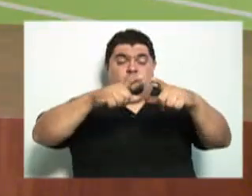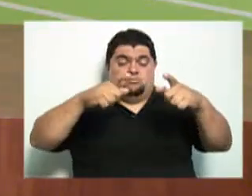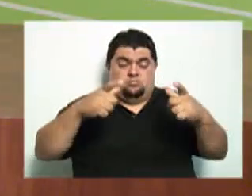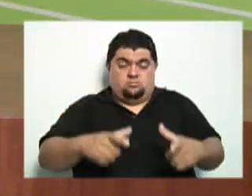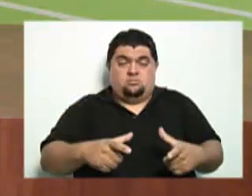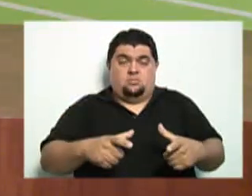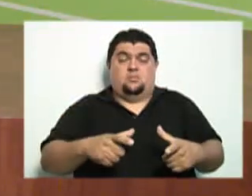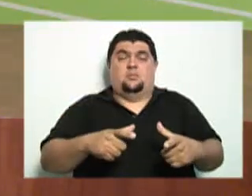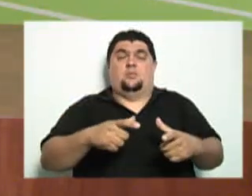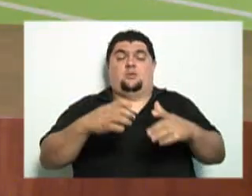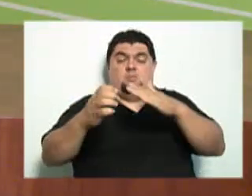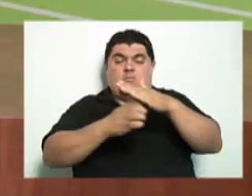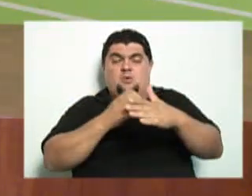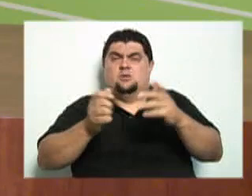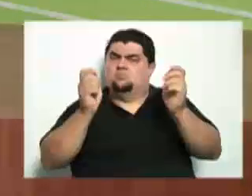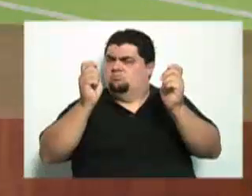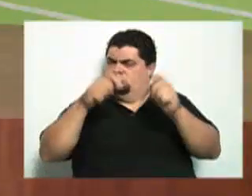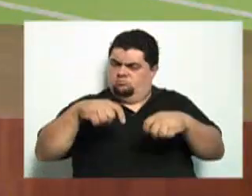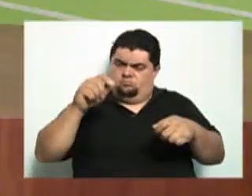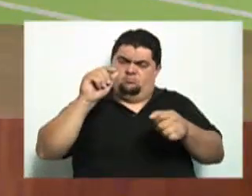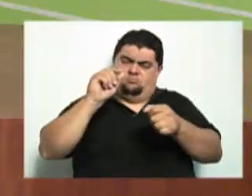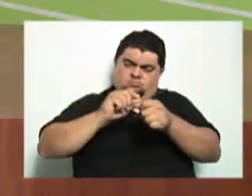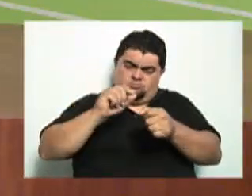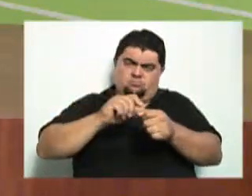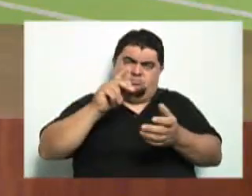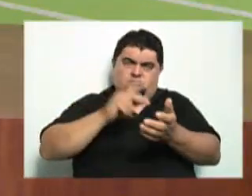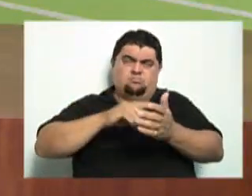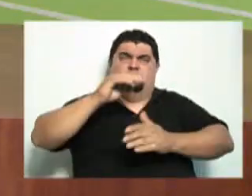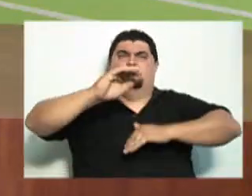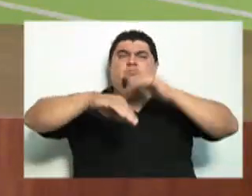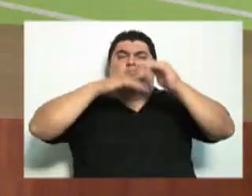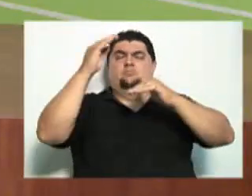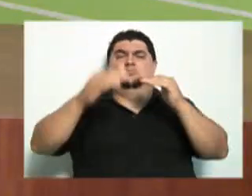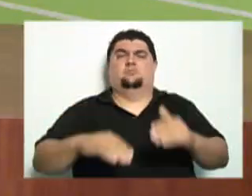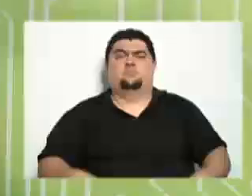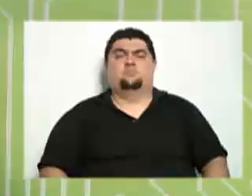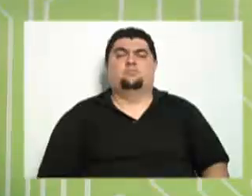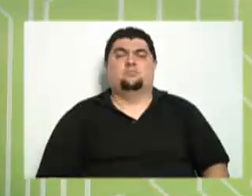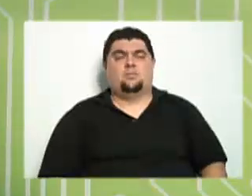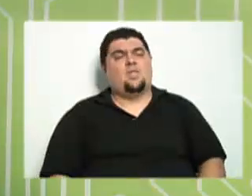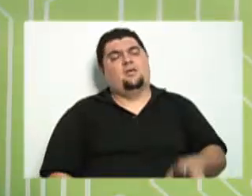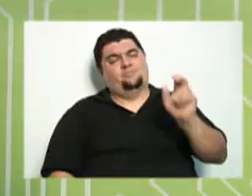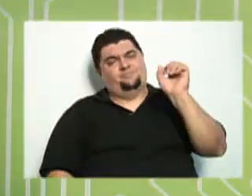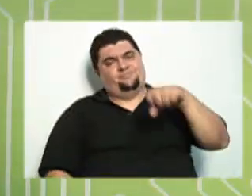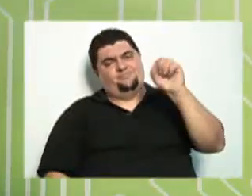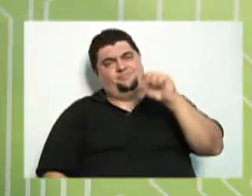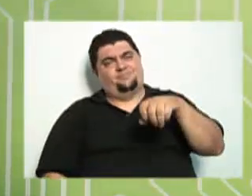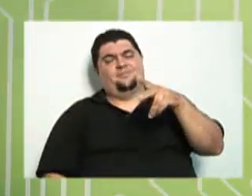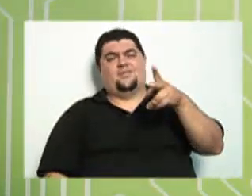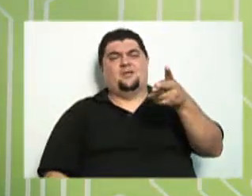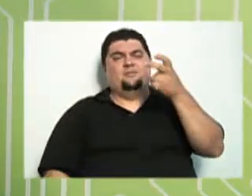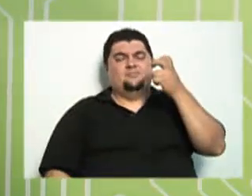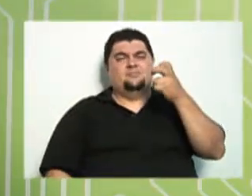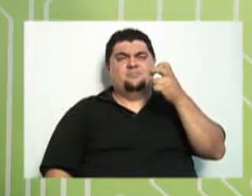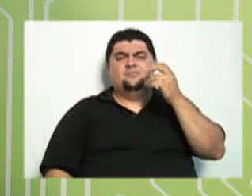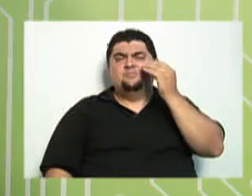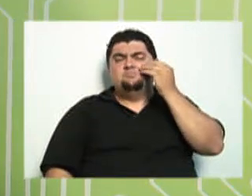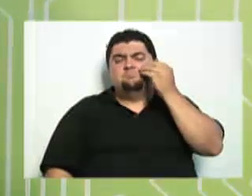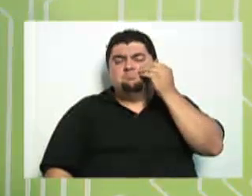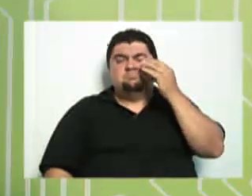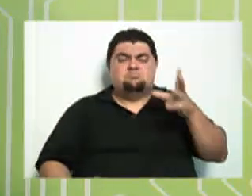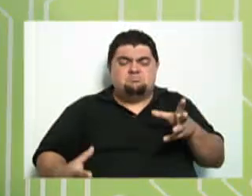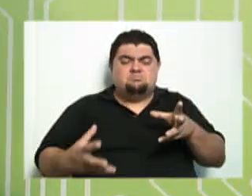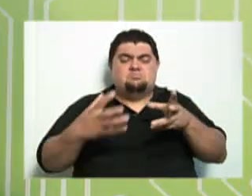institucional para que haja, de fato, desenvolvimento. Exatamente, a gente está vendo, né, dessa questão de juntar as questões para que haja